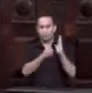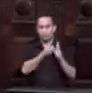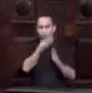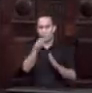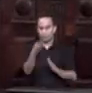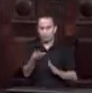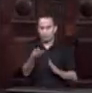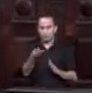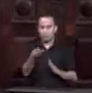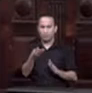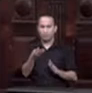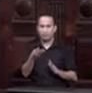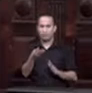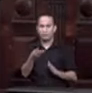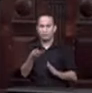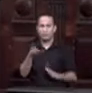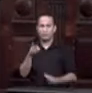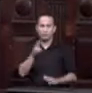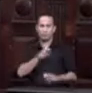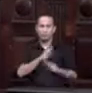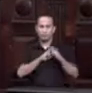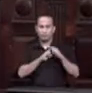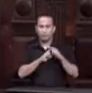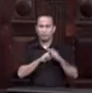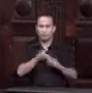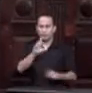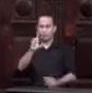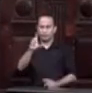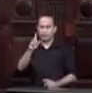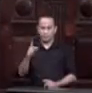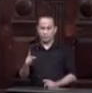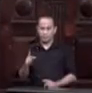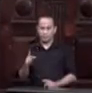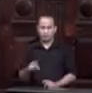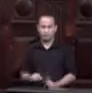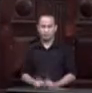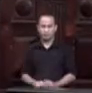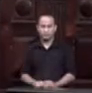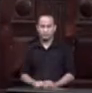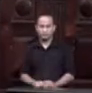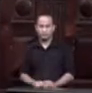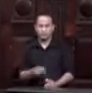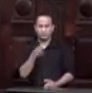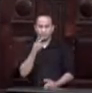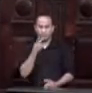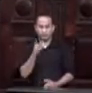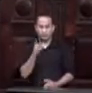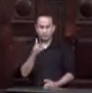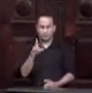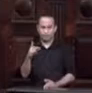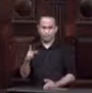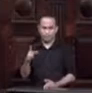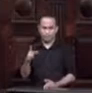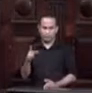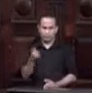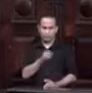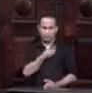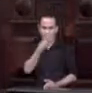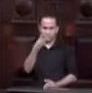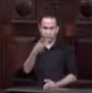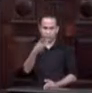autoria do deputado Luiz Paulo. Para encaminhar, deputado Luiz Paulo. Qual é o destaque, senhor Número